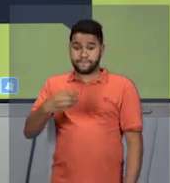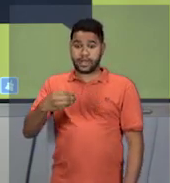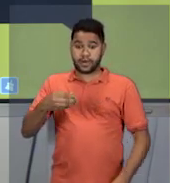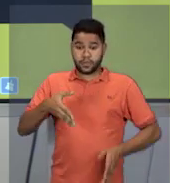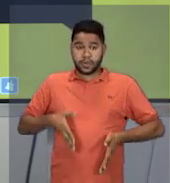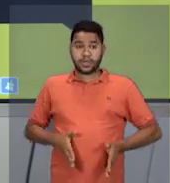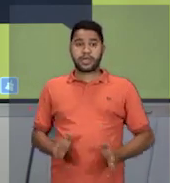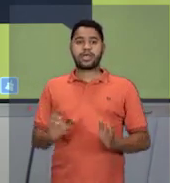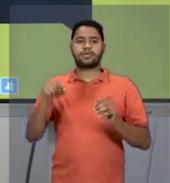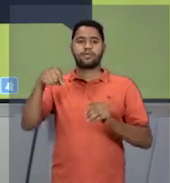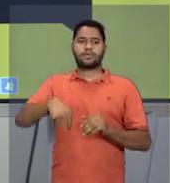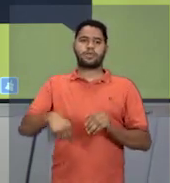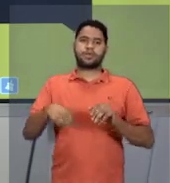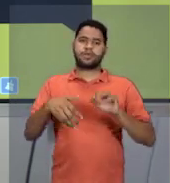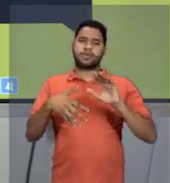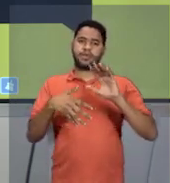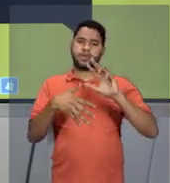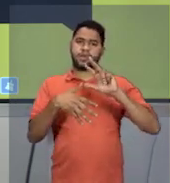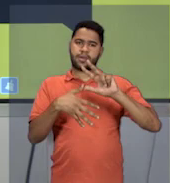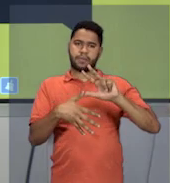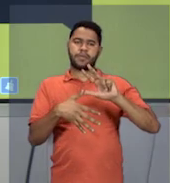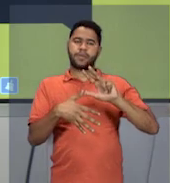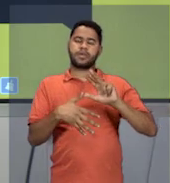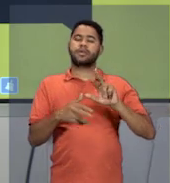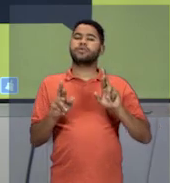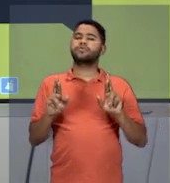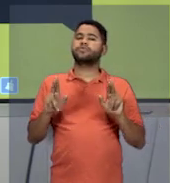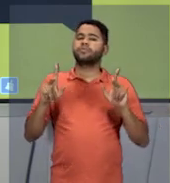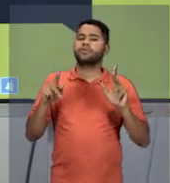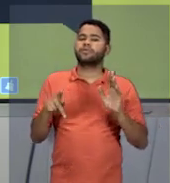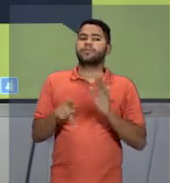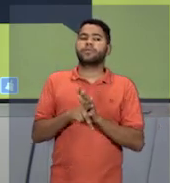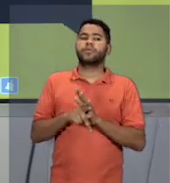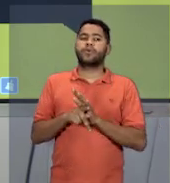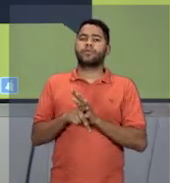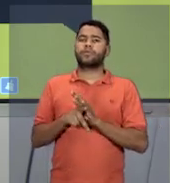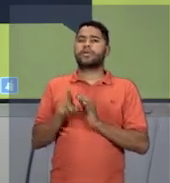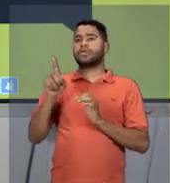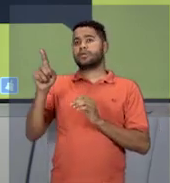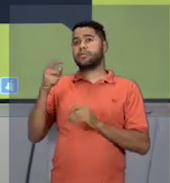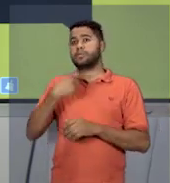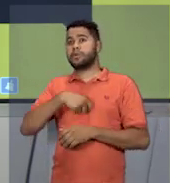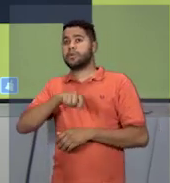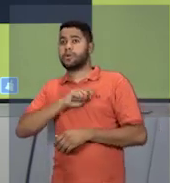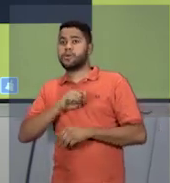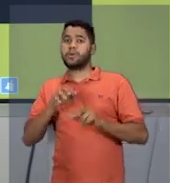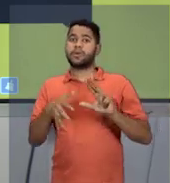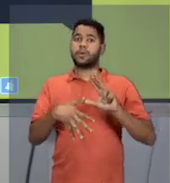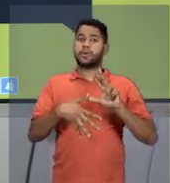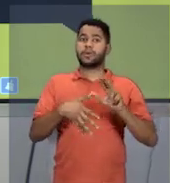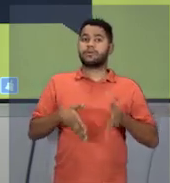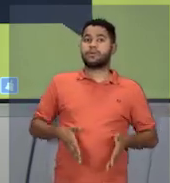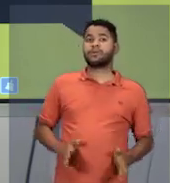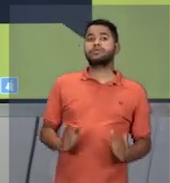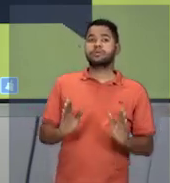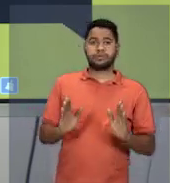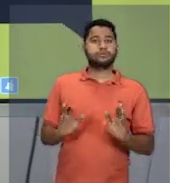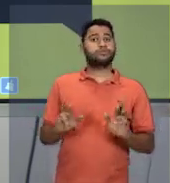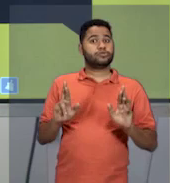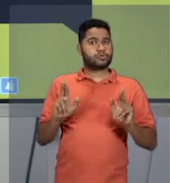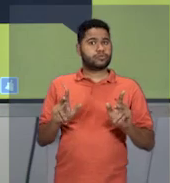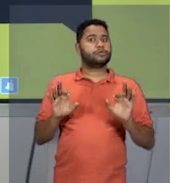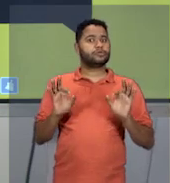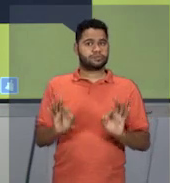nascido aqui na América. Então, uma diferença, né, ter nascido na Espanha ou ter nascido na América, fazia uma